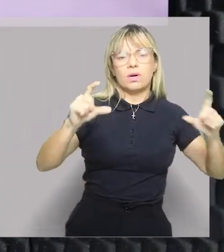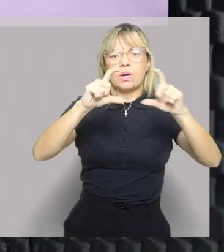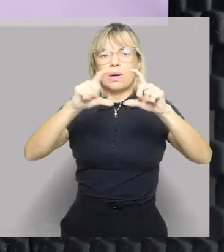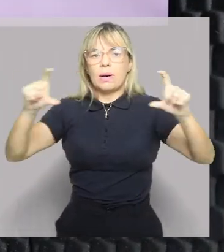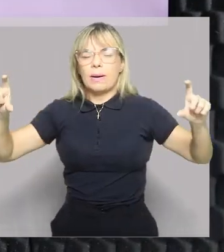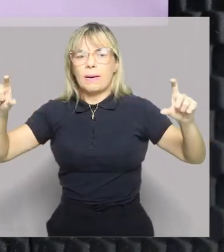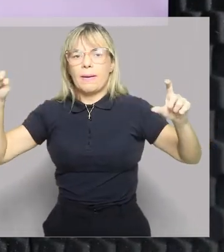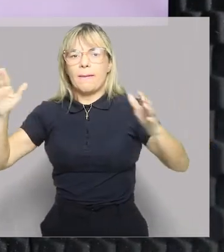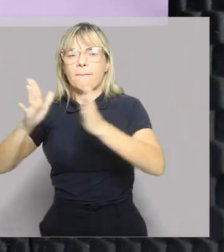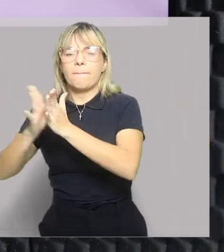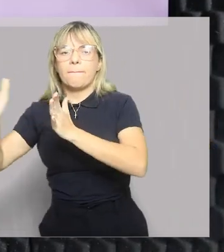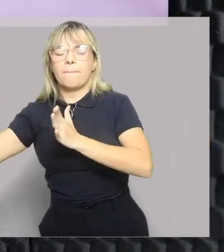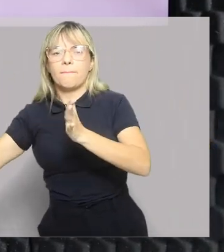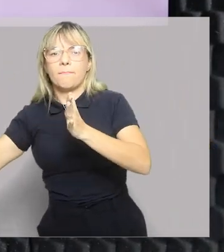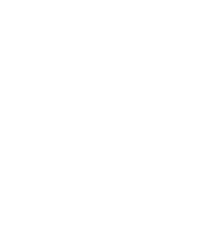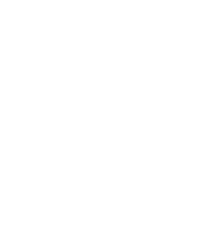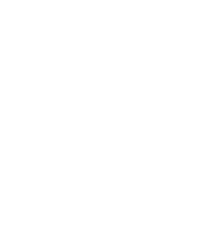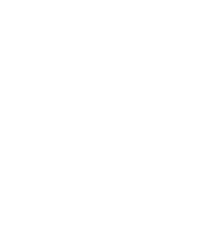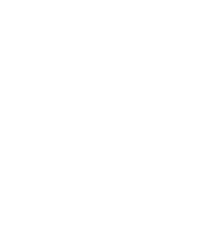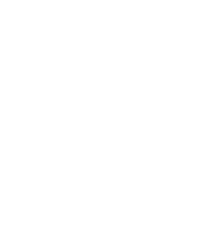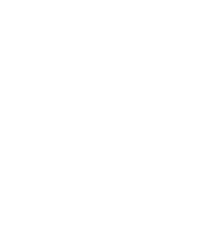frase e período.